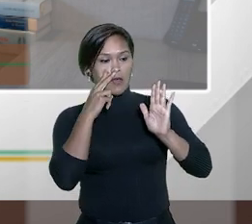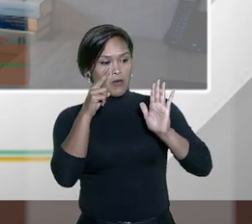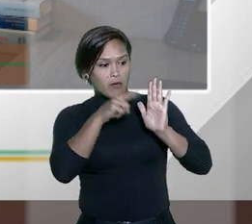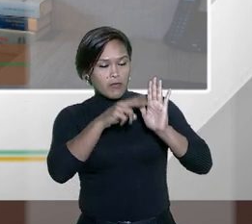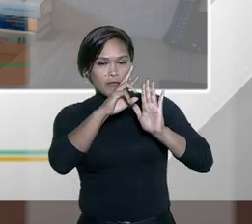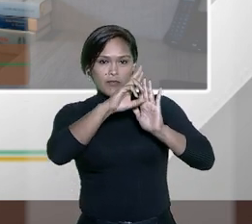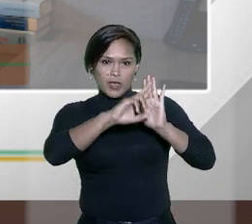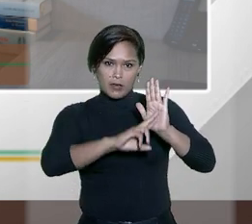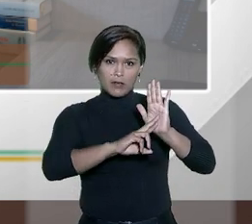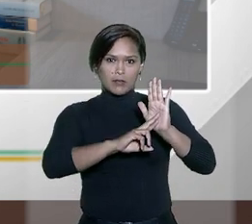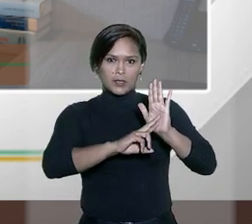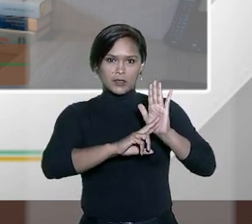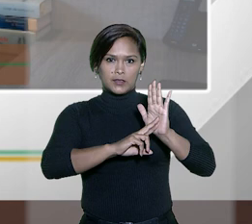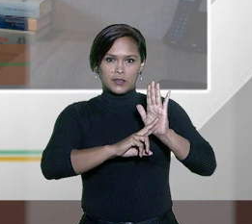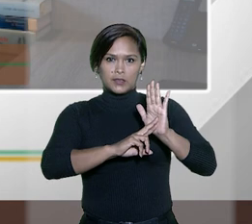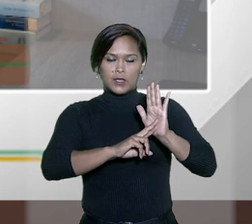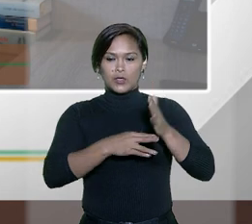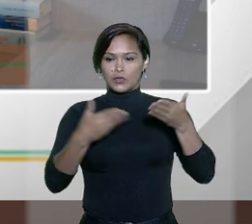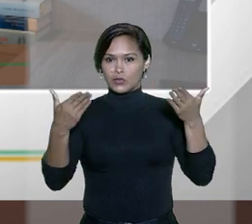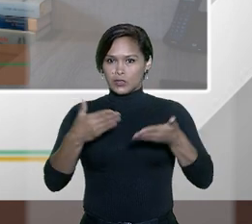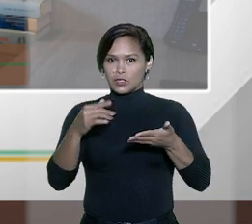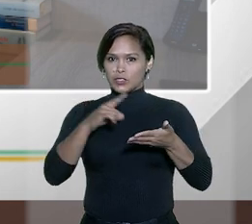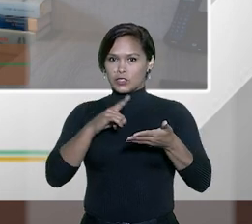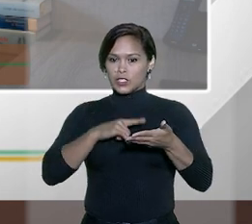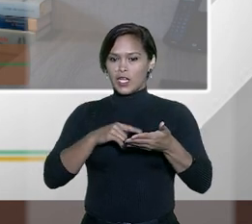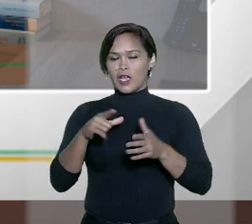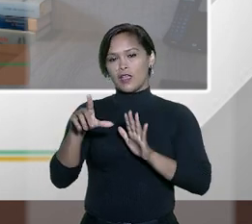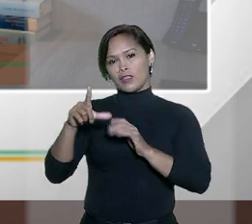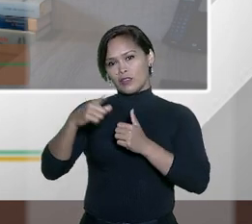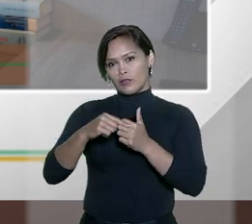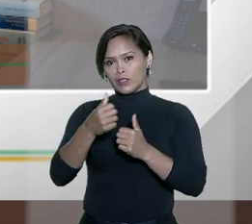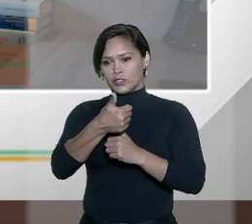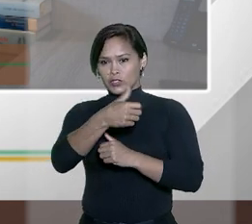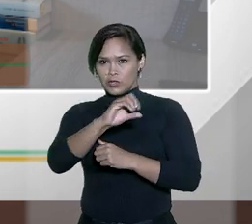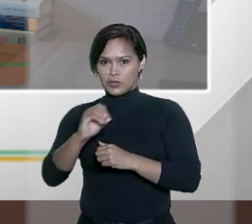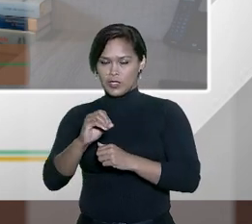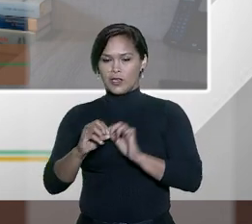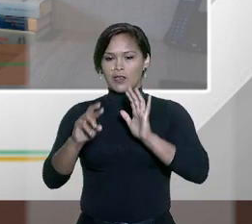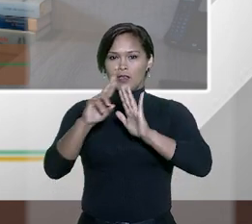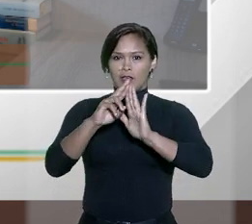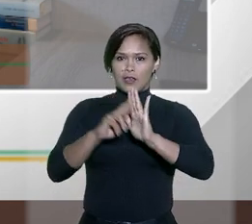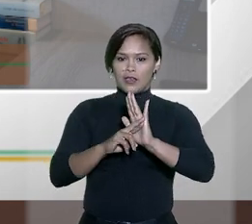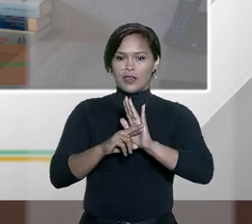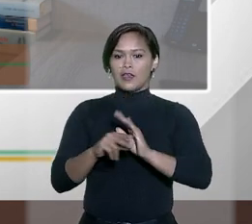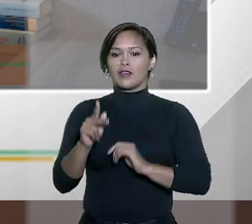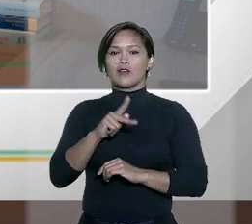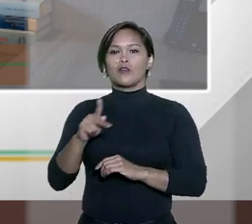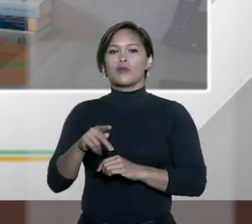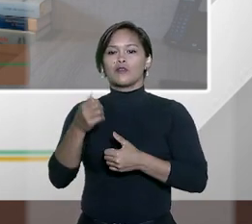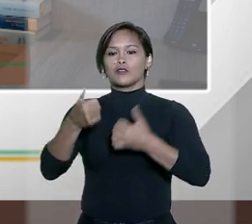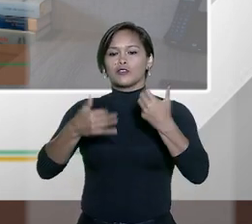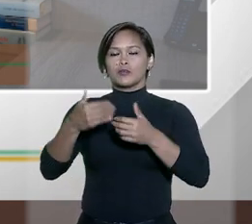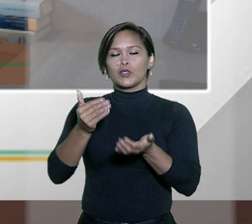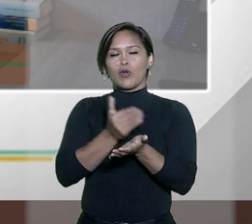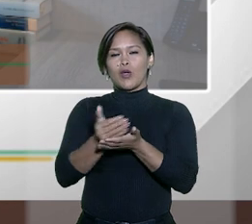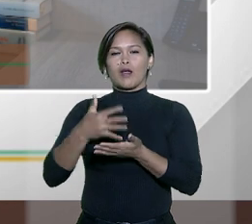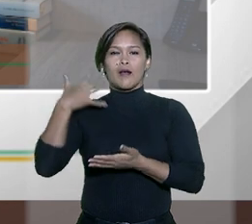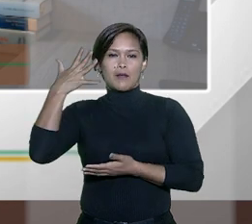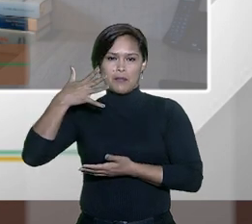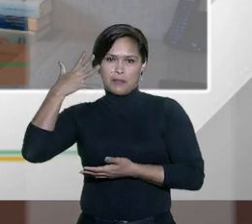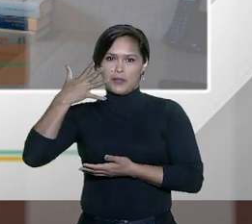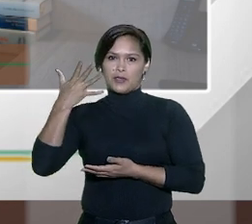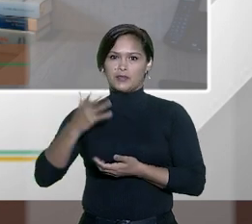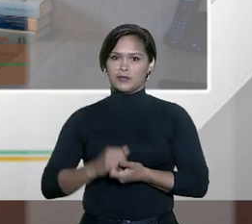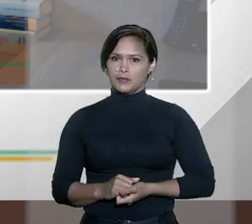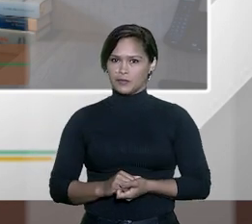uma regulamentação do que já estava previsto no artigo 100, né? Que é a regra que o Dr. Marco explicou no começo da